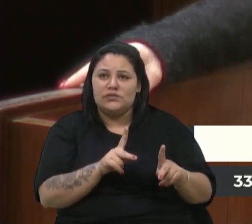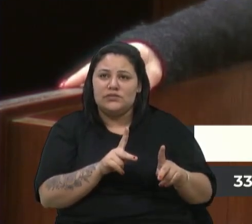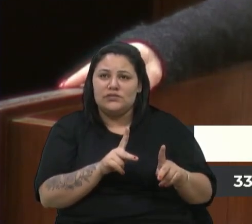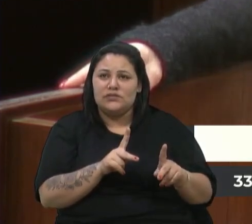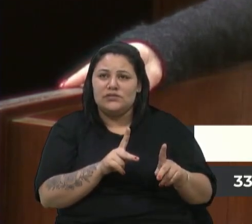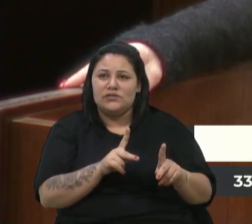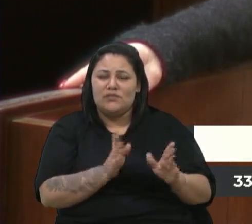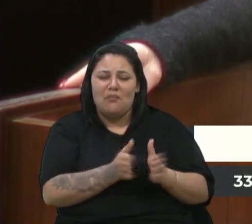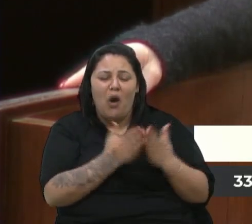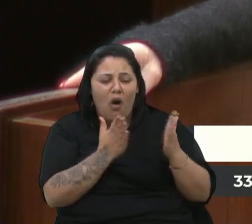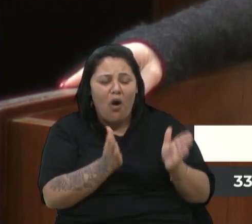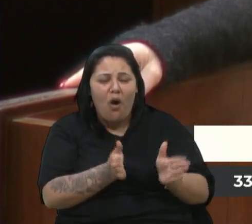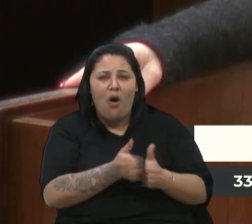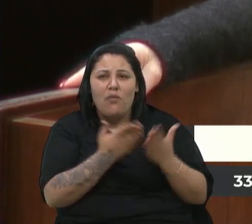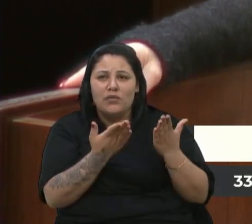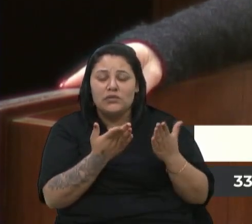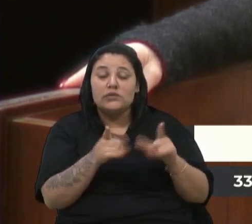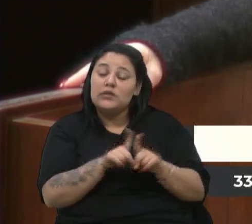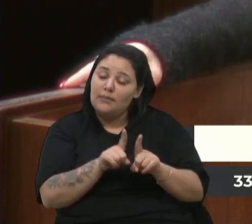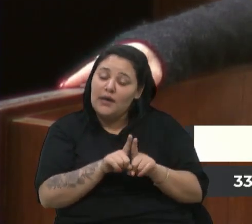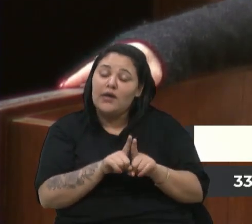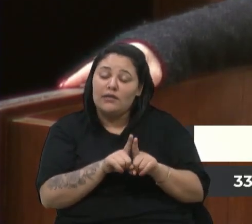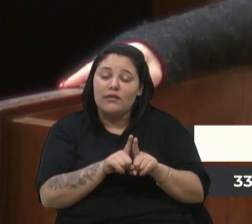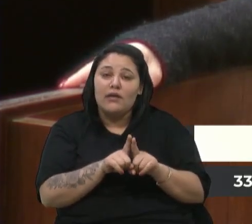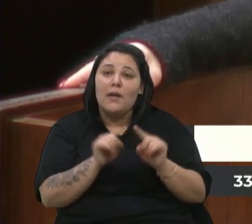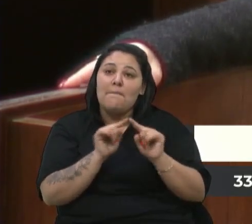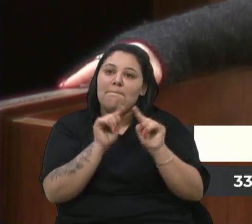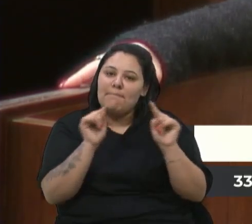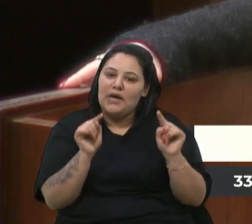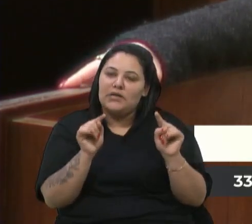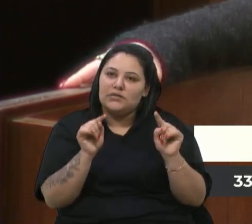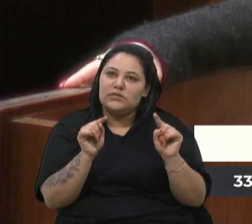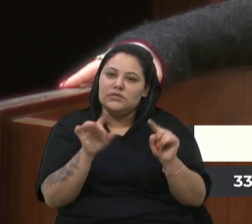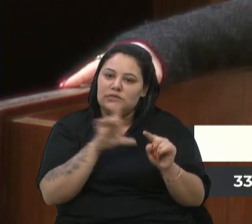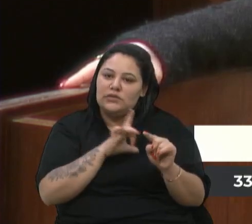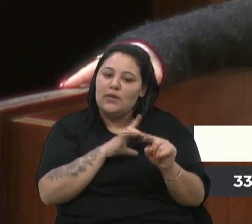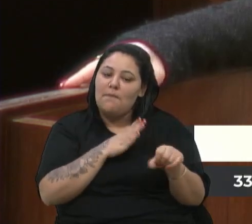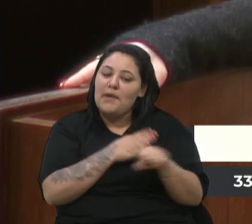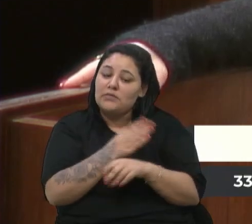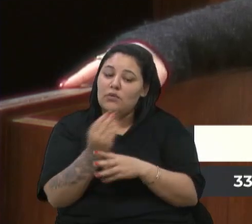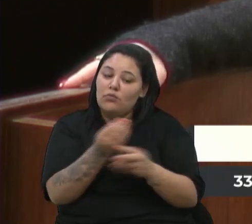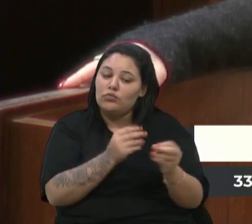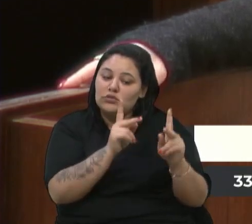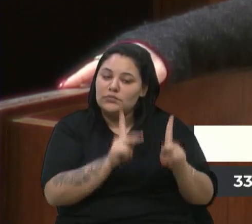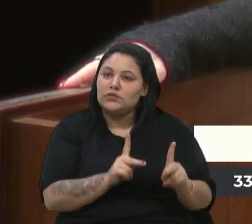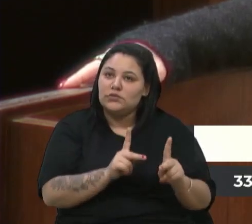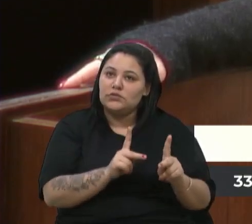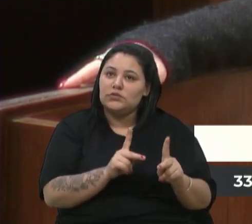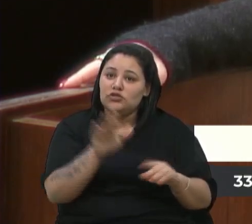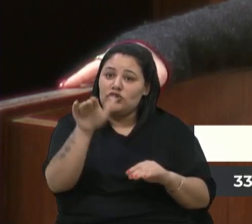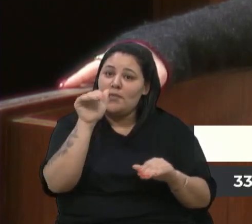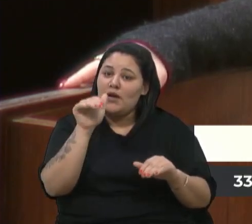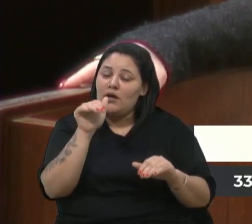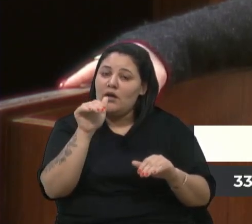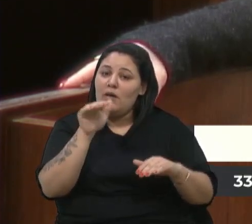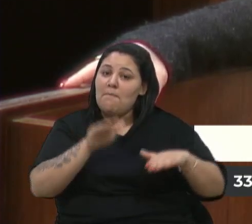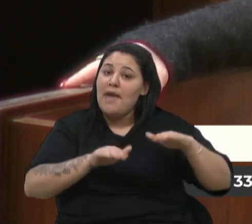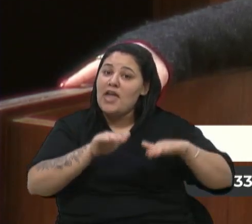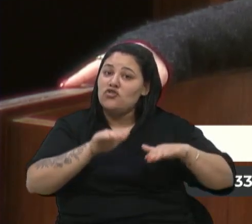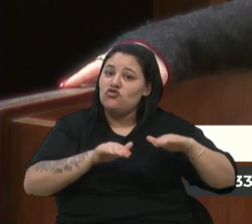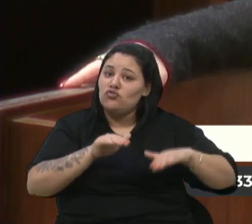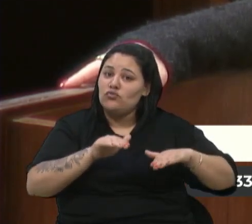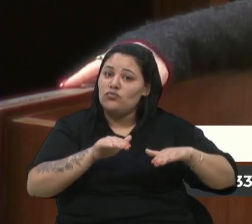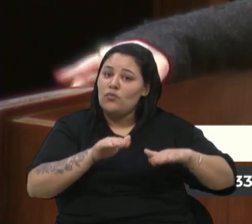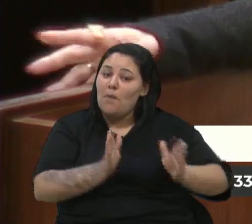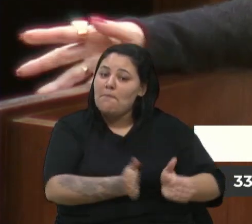mais da periferia, também. Mas aqui engloba muita gente da chamada classe média. Eu falo